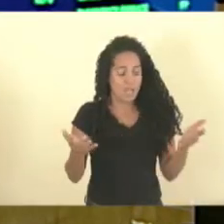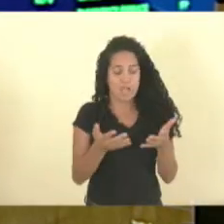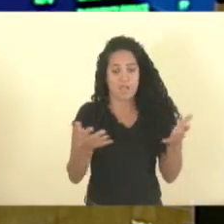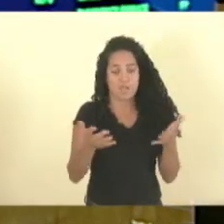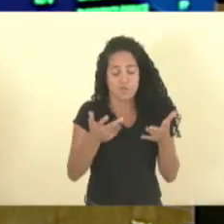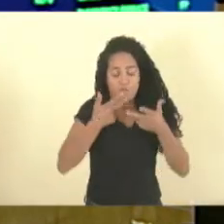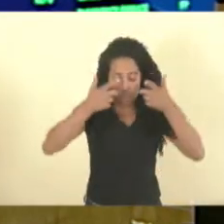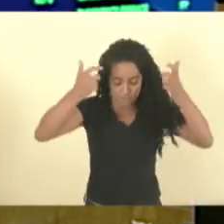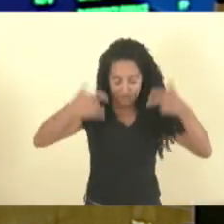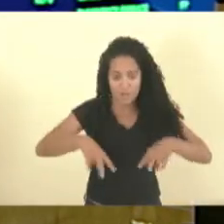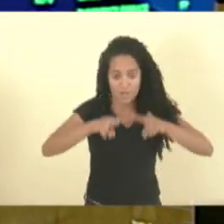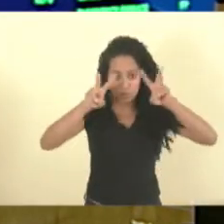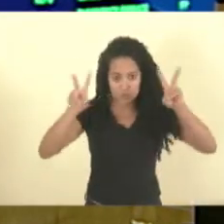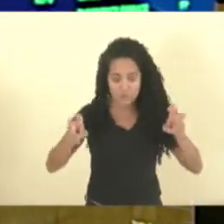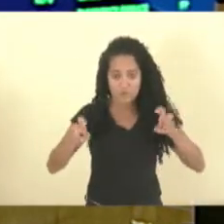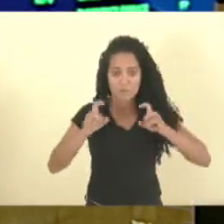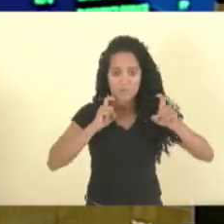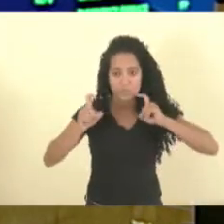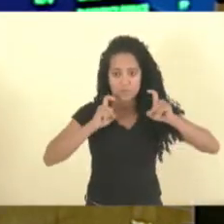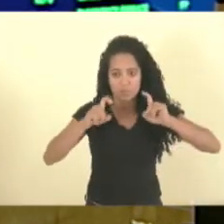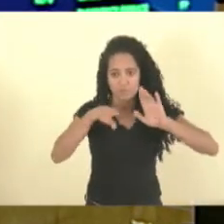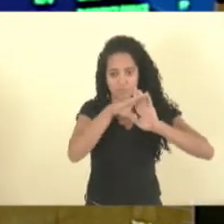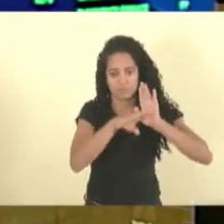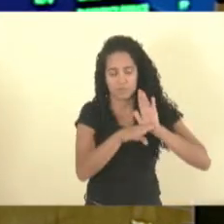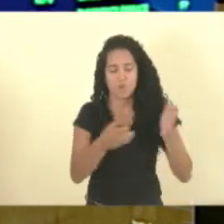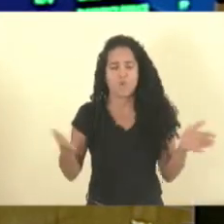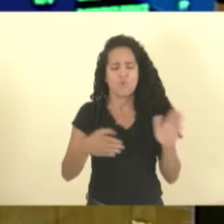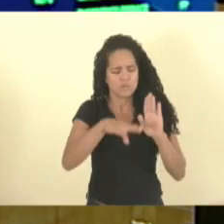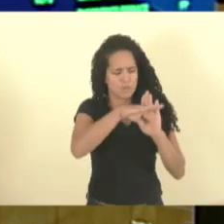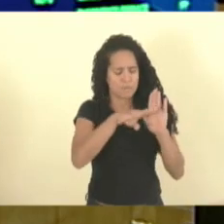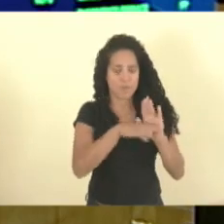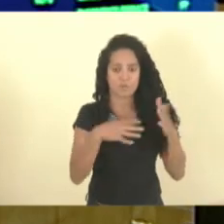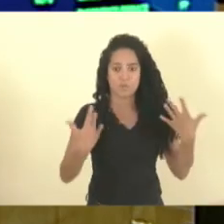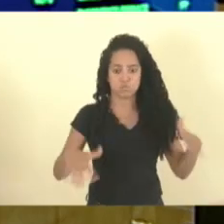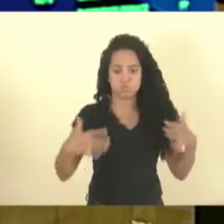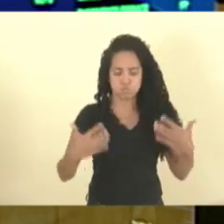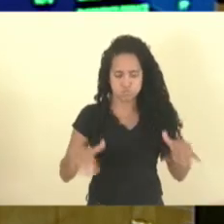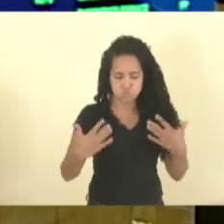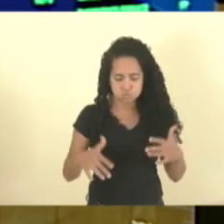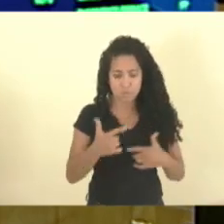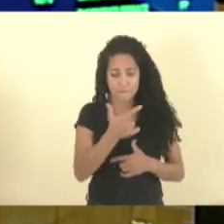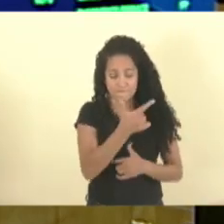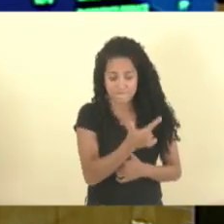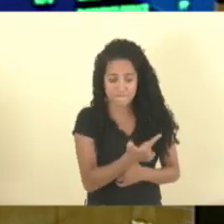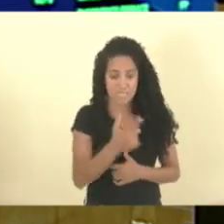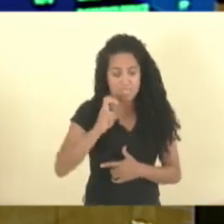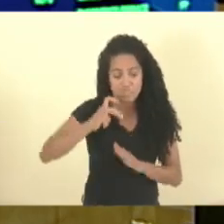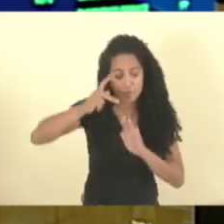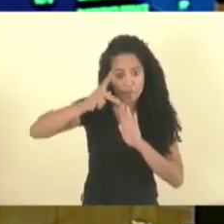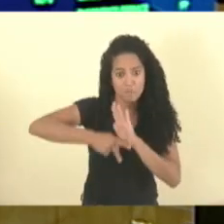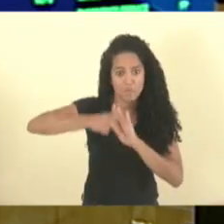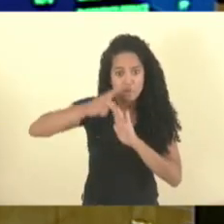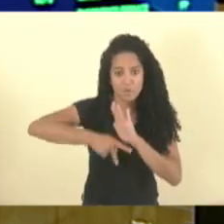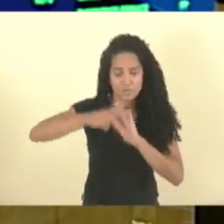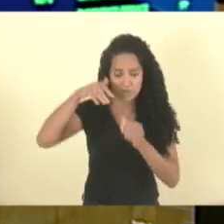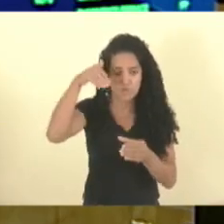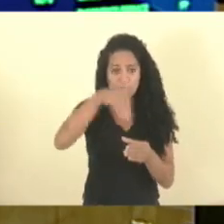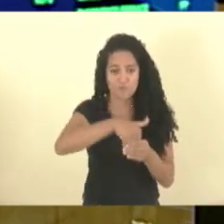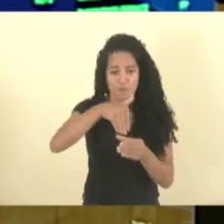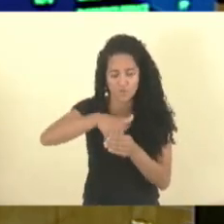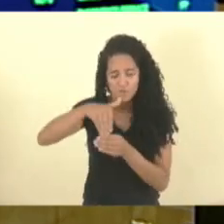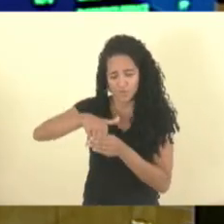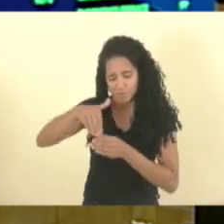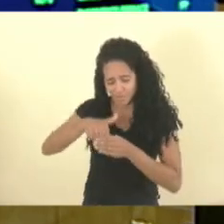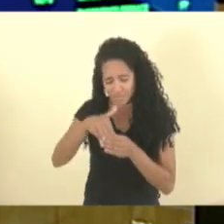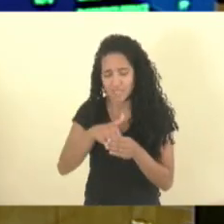vamos falar sobre a sessão ordinária. Hoje a pauta está bem cheia, hein? São 25 projetos em votação